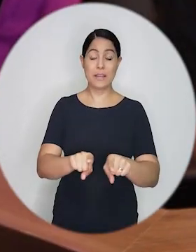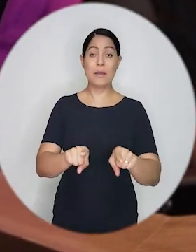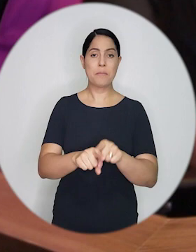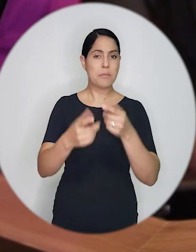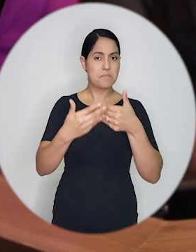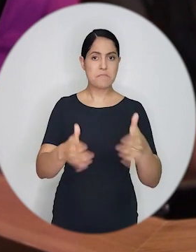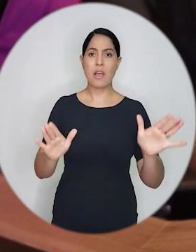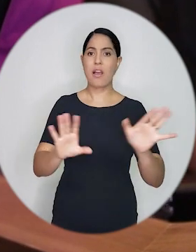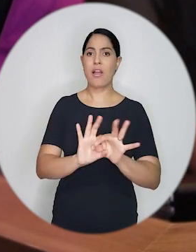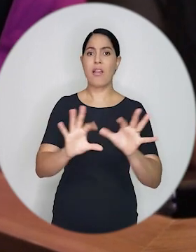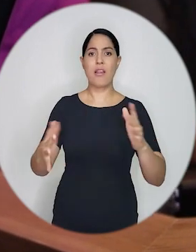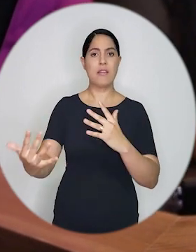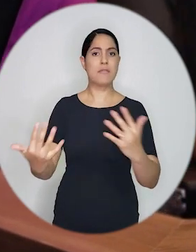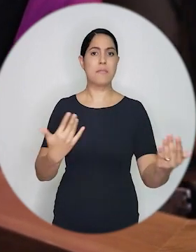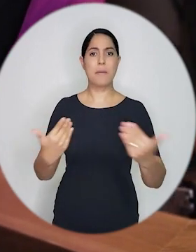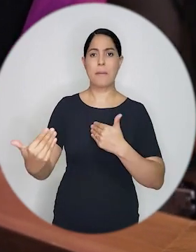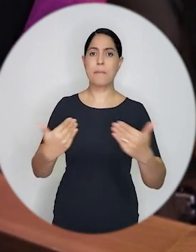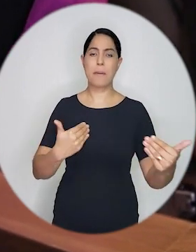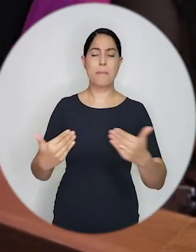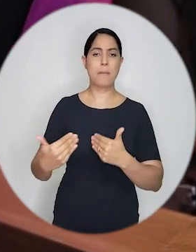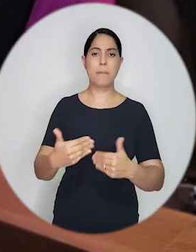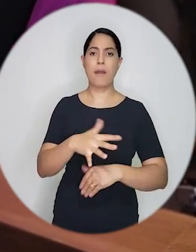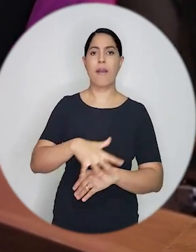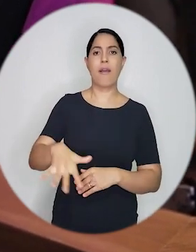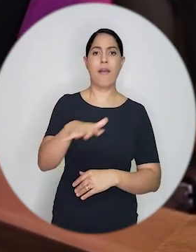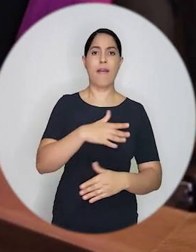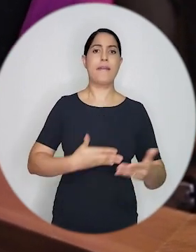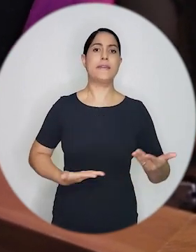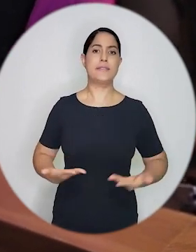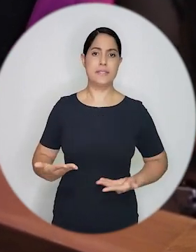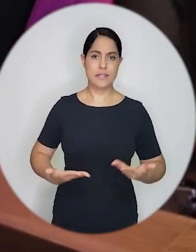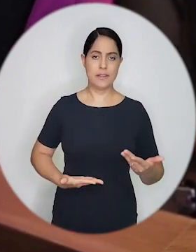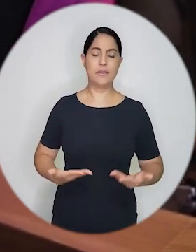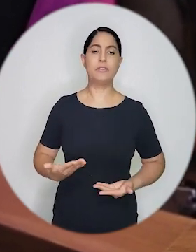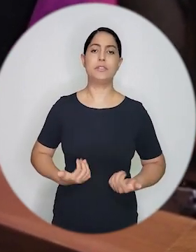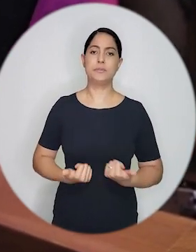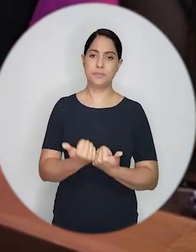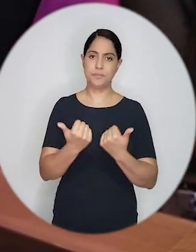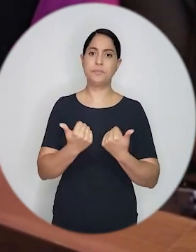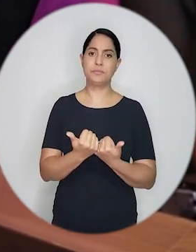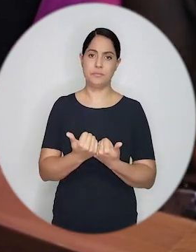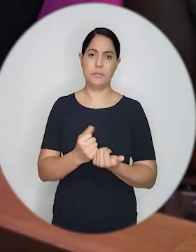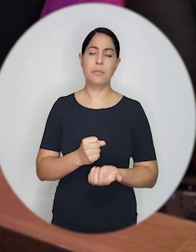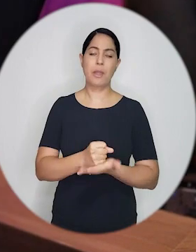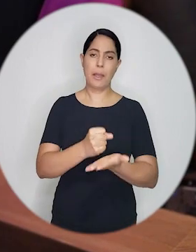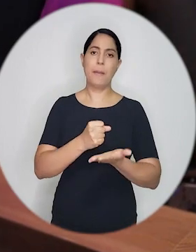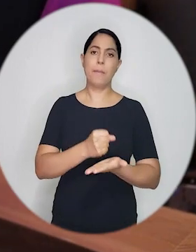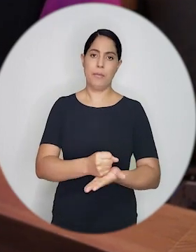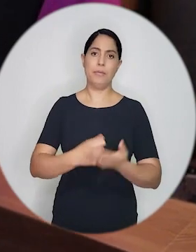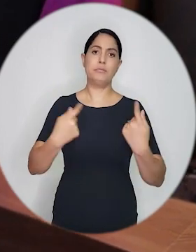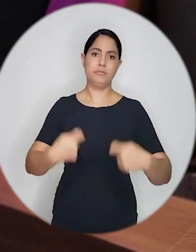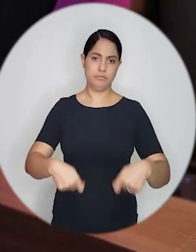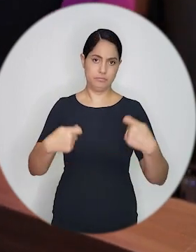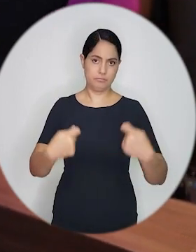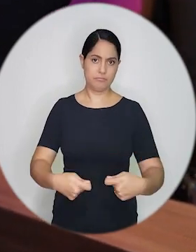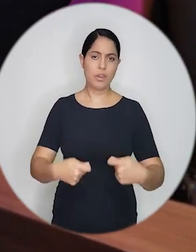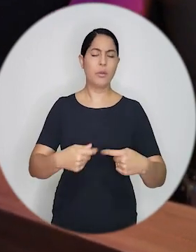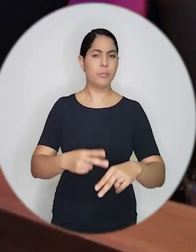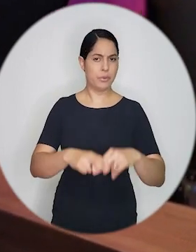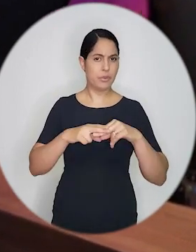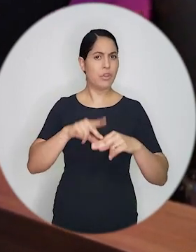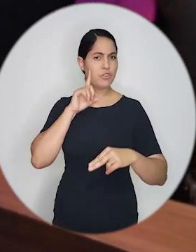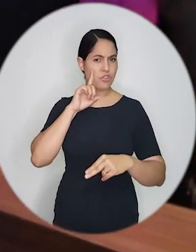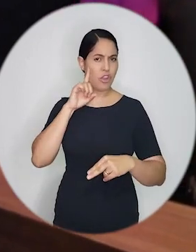escudo protetor e uma porta que estará sempre aberta para facilitar o acesso aos nossos serviços, recursos